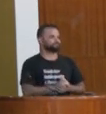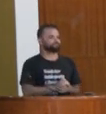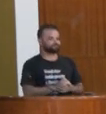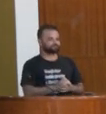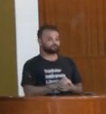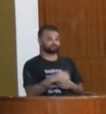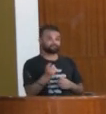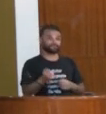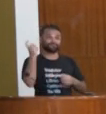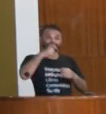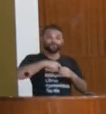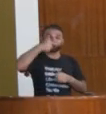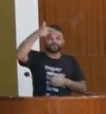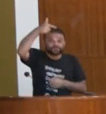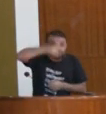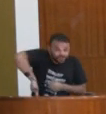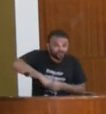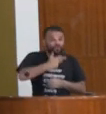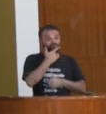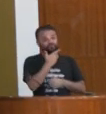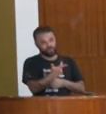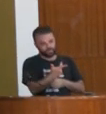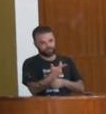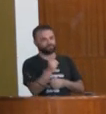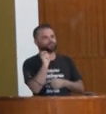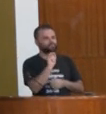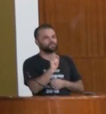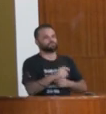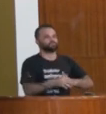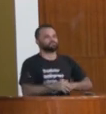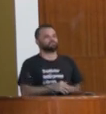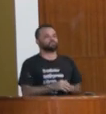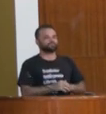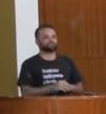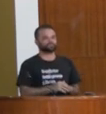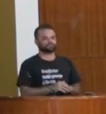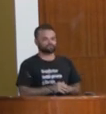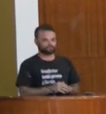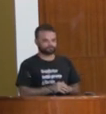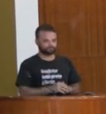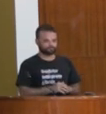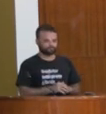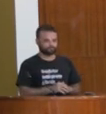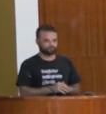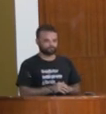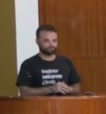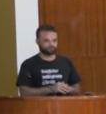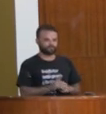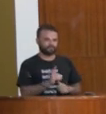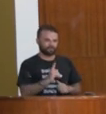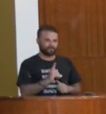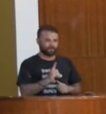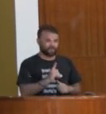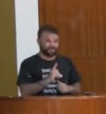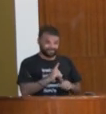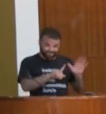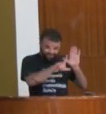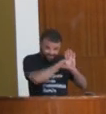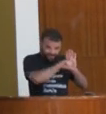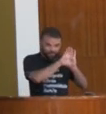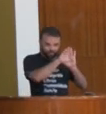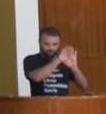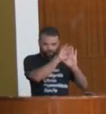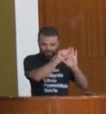Eu volto a repetir mais uma vez. Existe a lei de